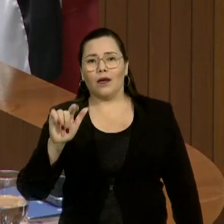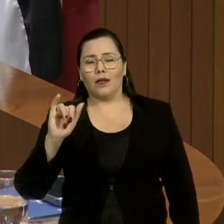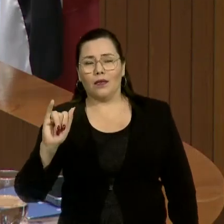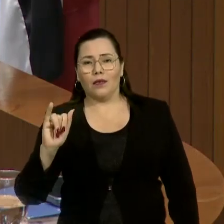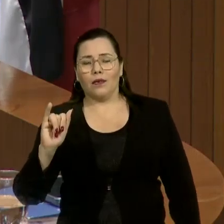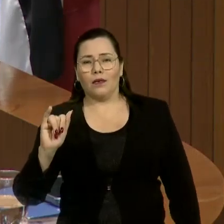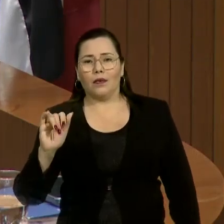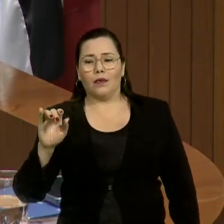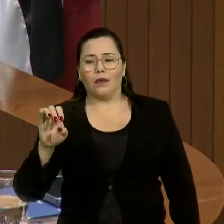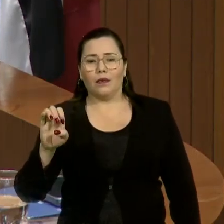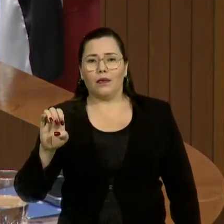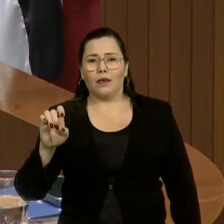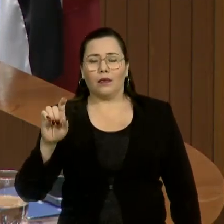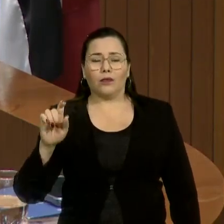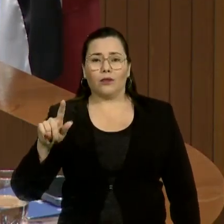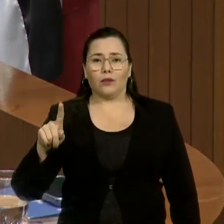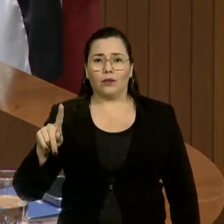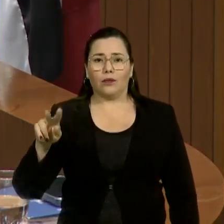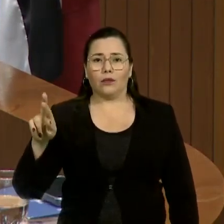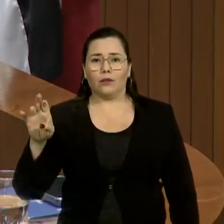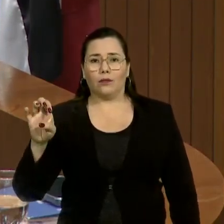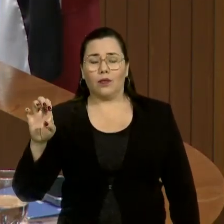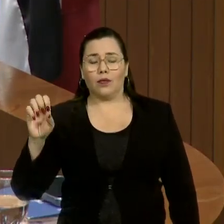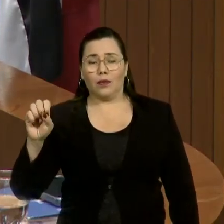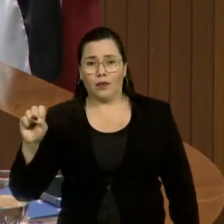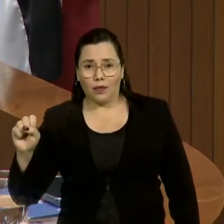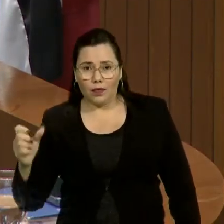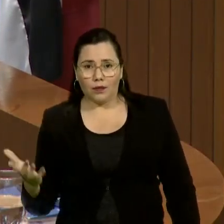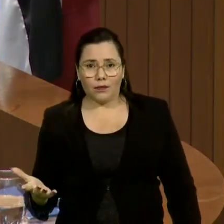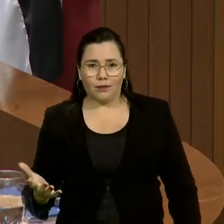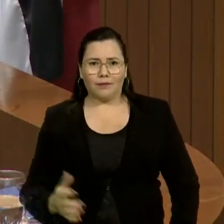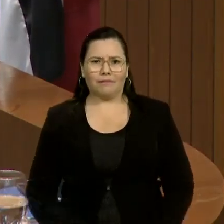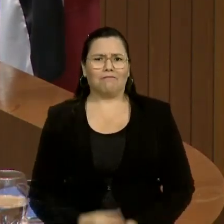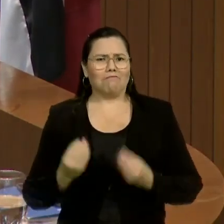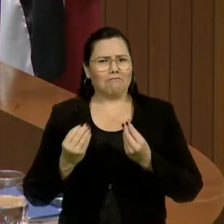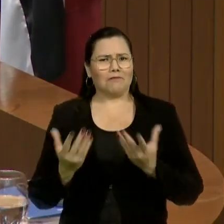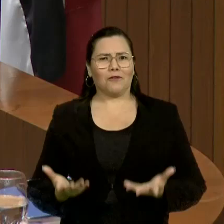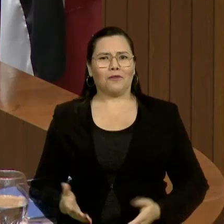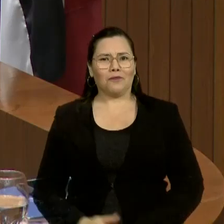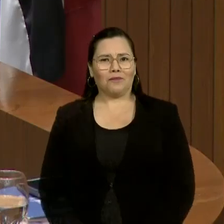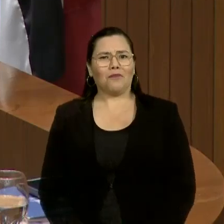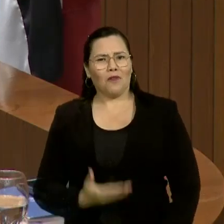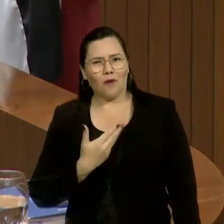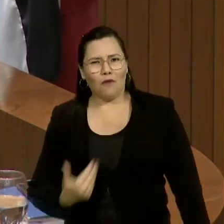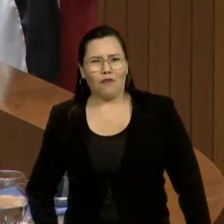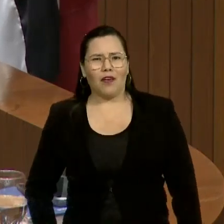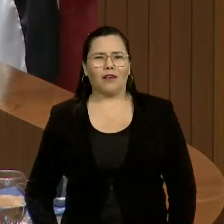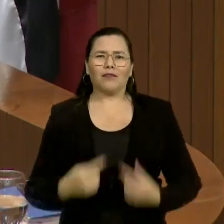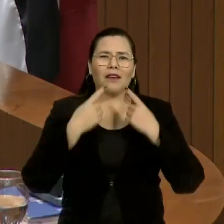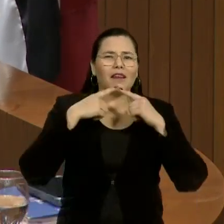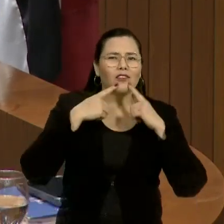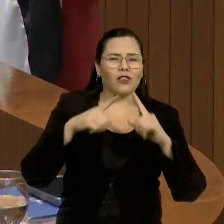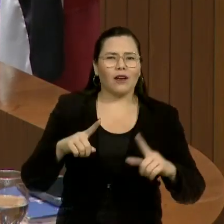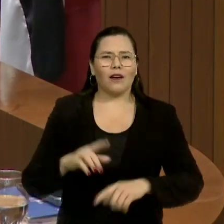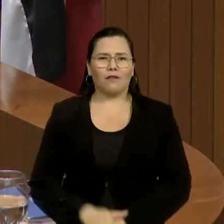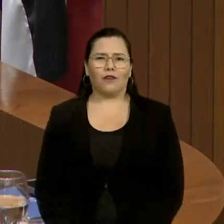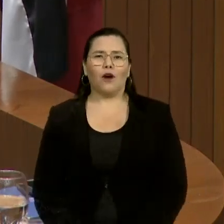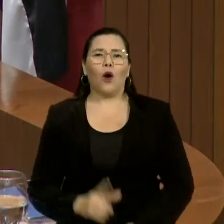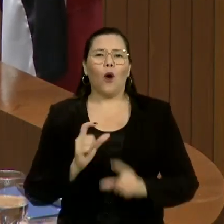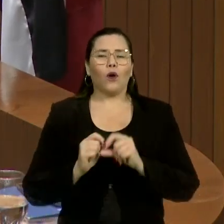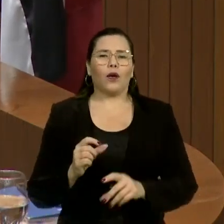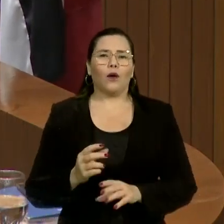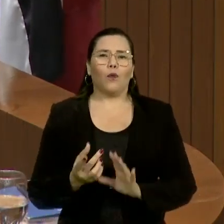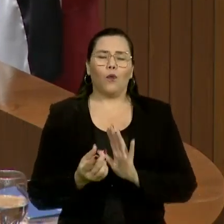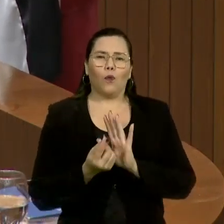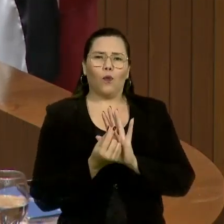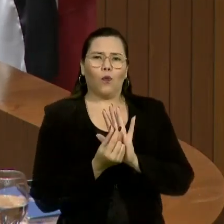ou não um governo de cupinchas? É sim. O mesmo governo que criticava tanto o orçamento secreto e que